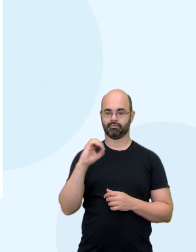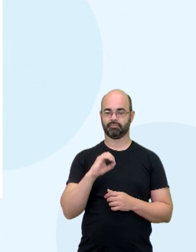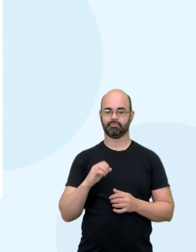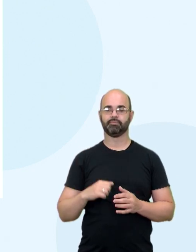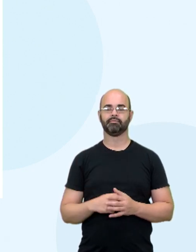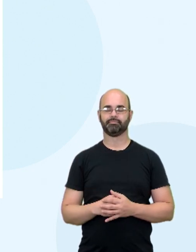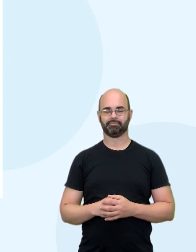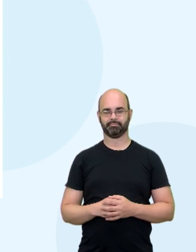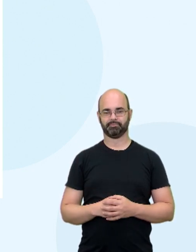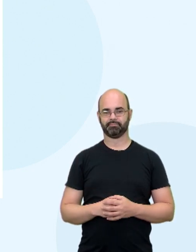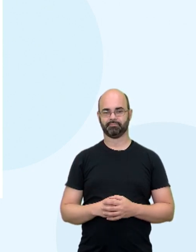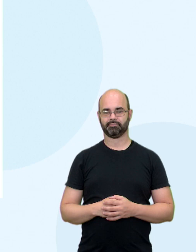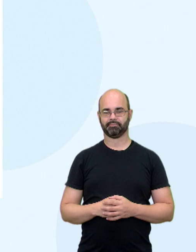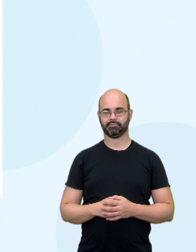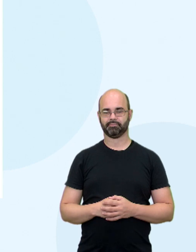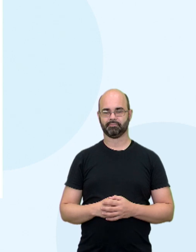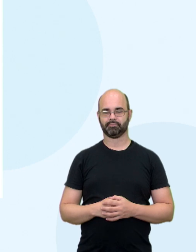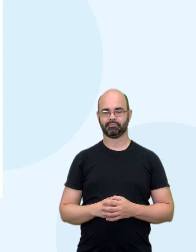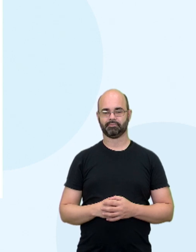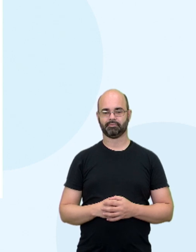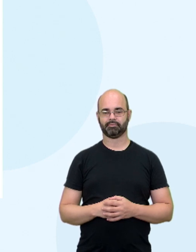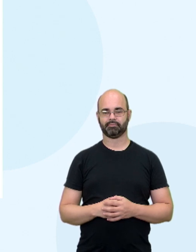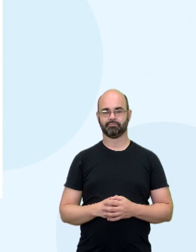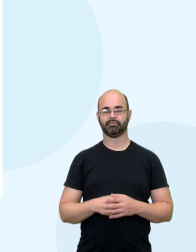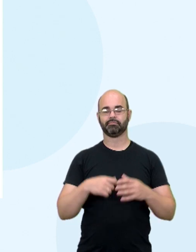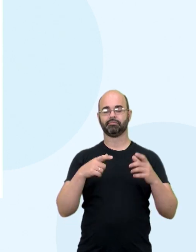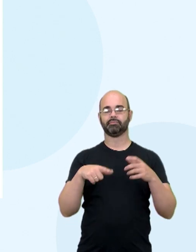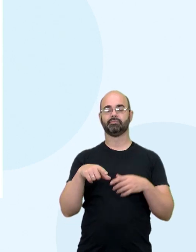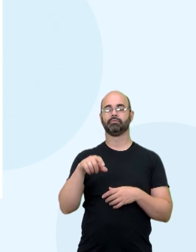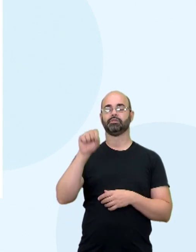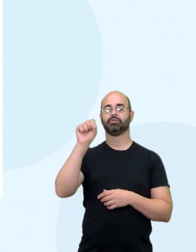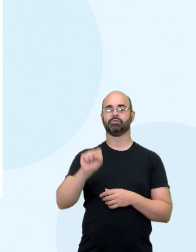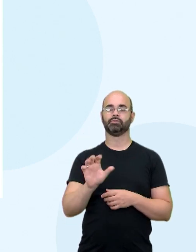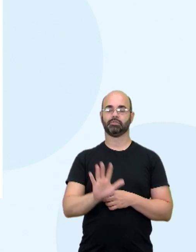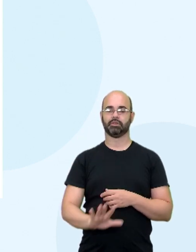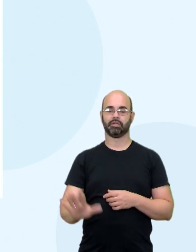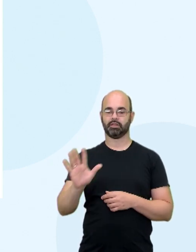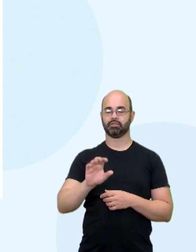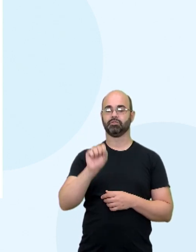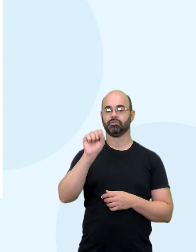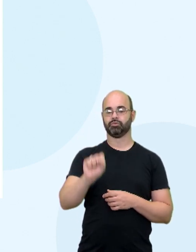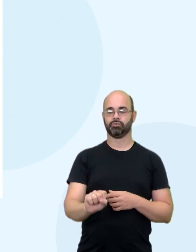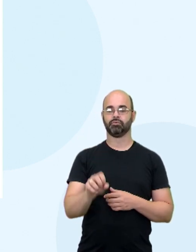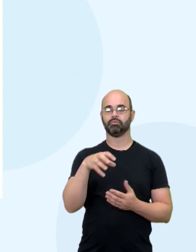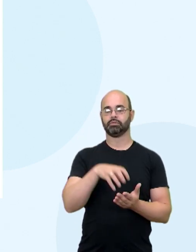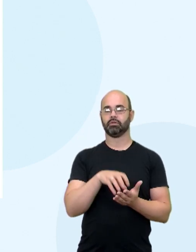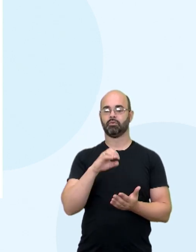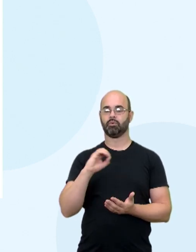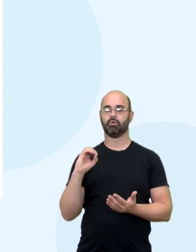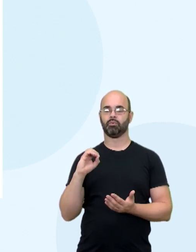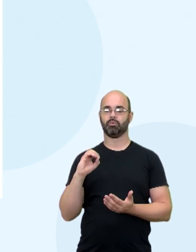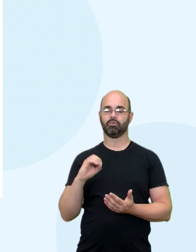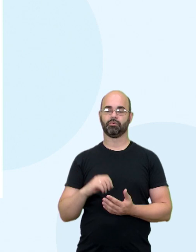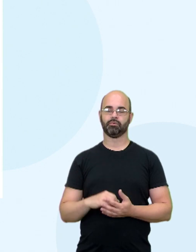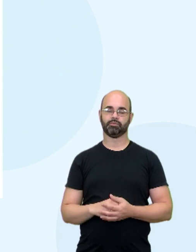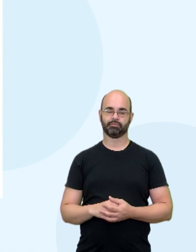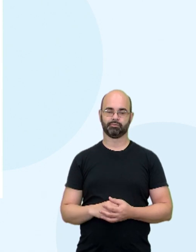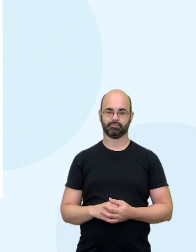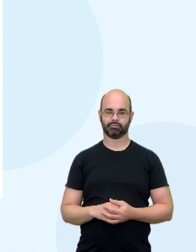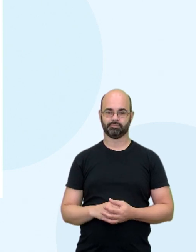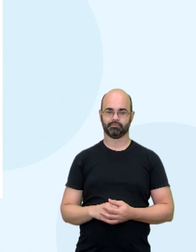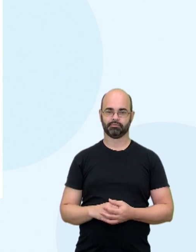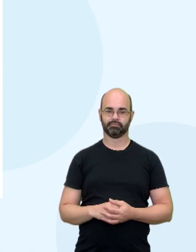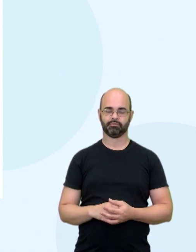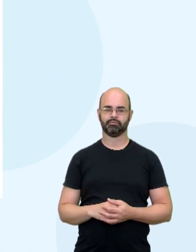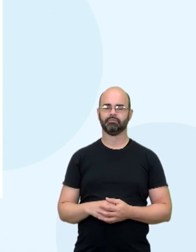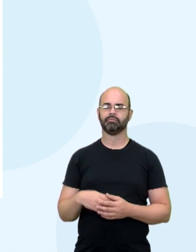em outubro. E aí nós temos as regiões Sudeste, Sul e Centro-Oeste com uma renda domiciliar